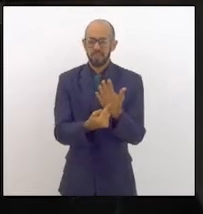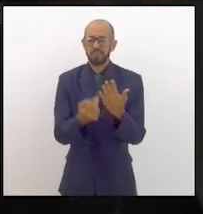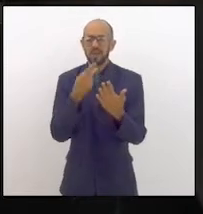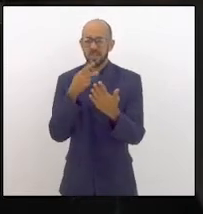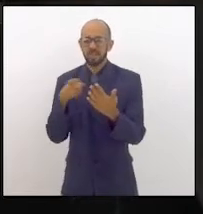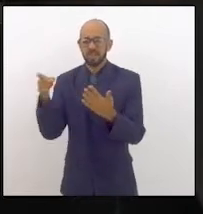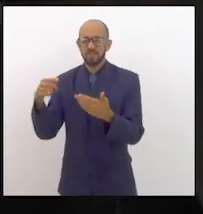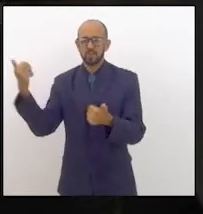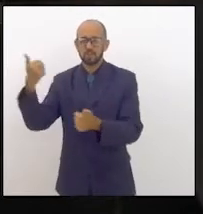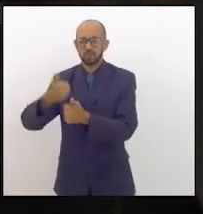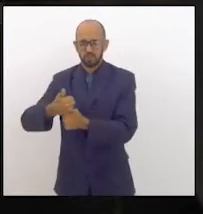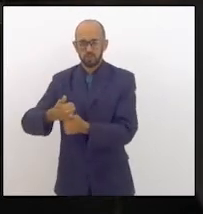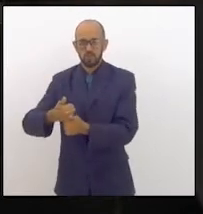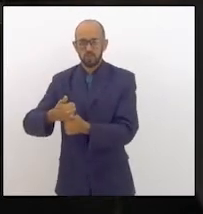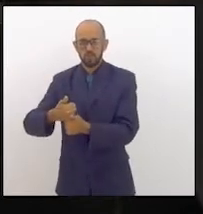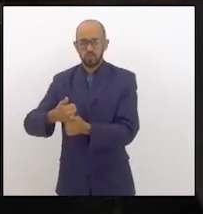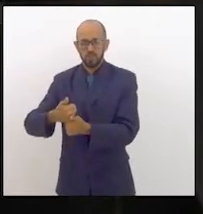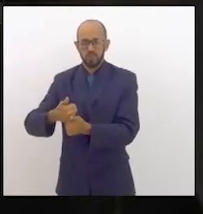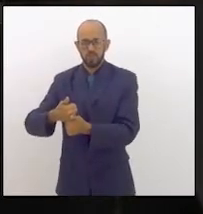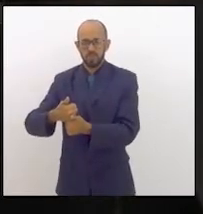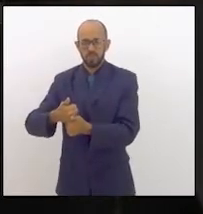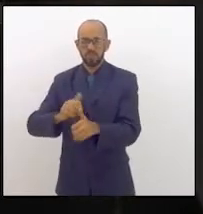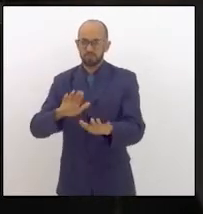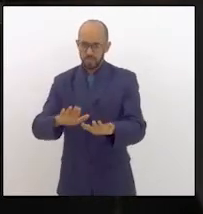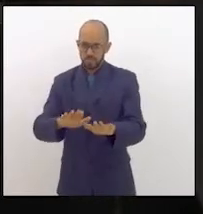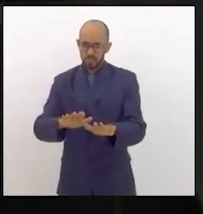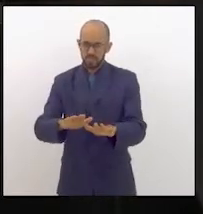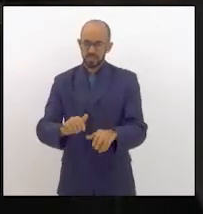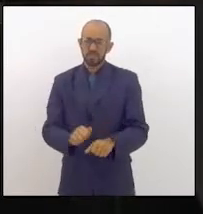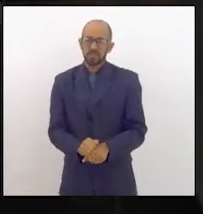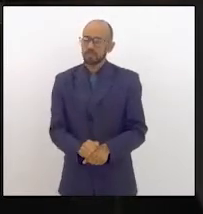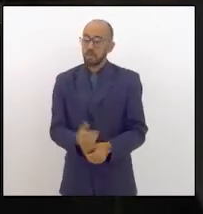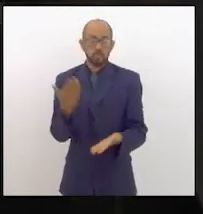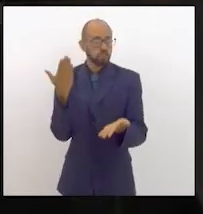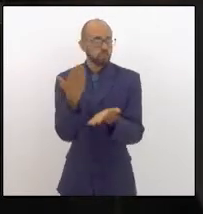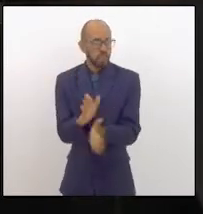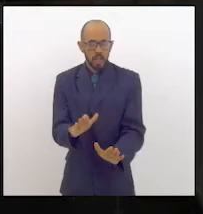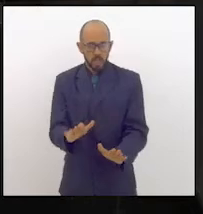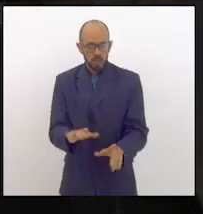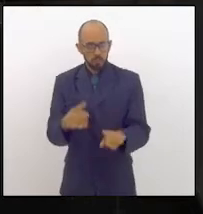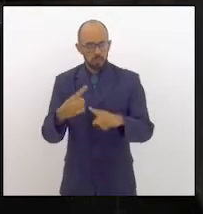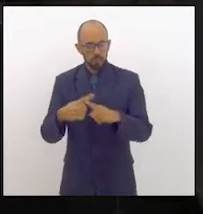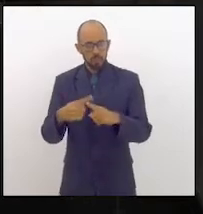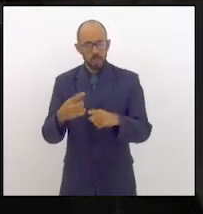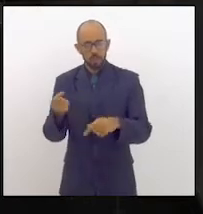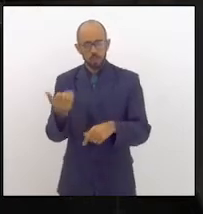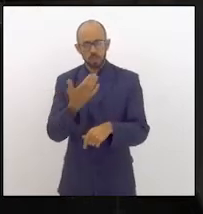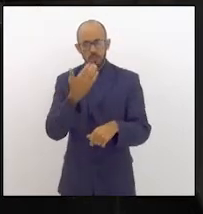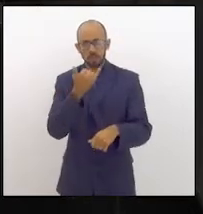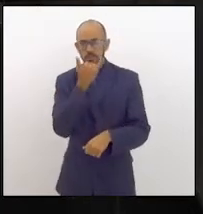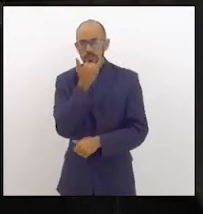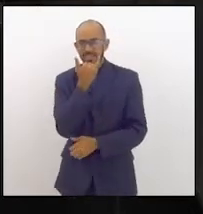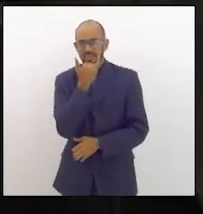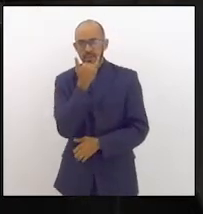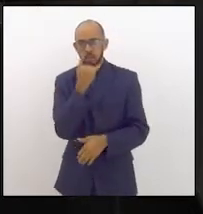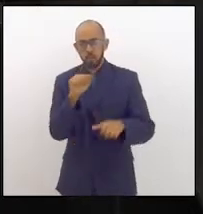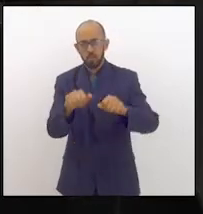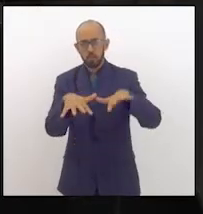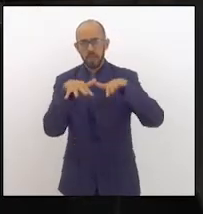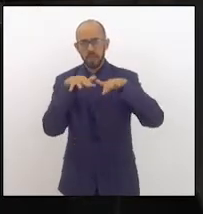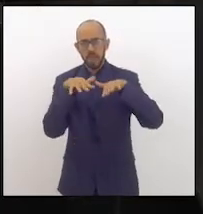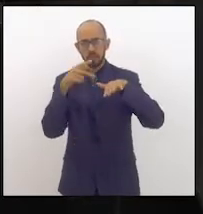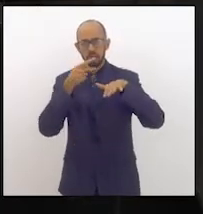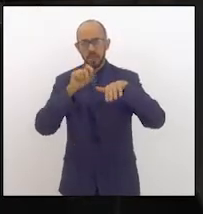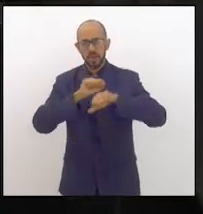e agora contar novamente com a Ypióca e sabendo que quando eu pedi perdão no plenário eu